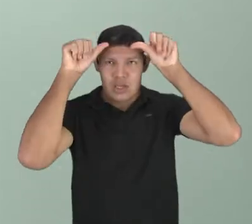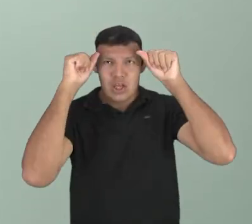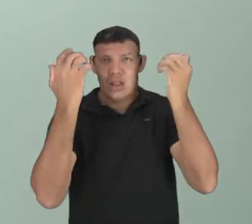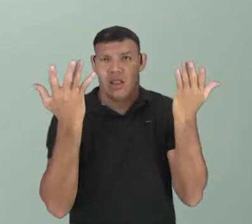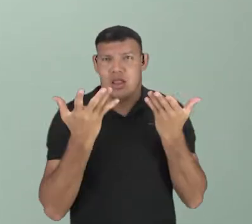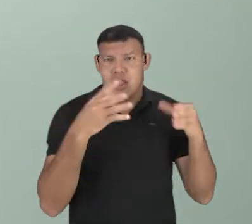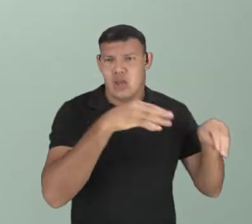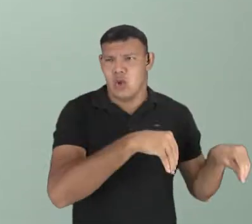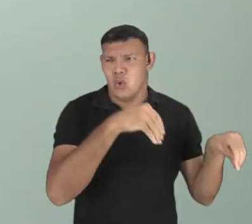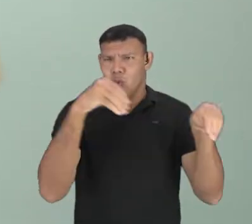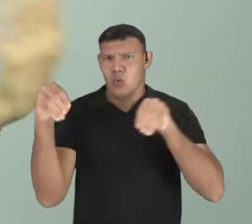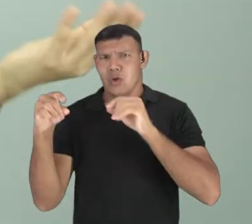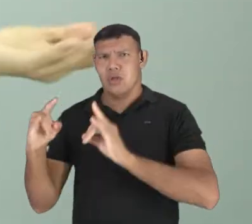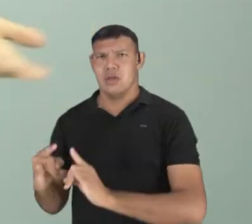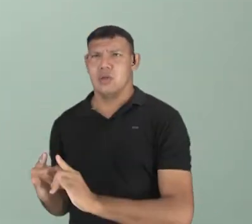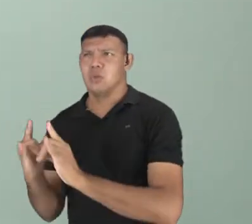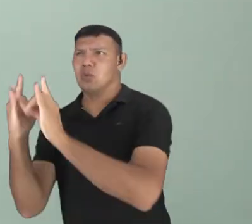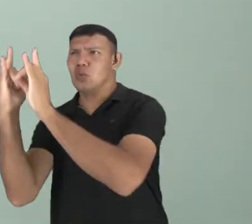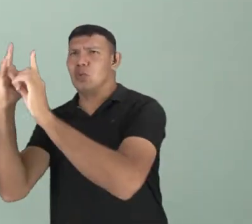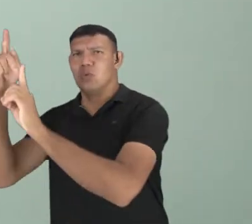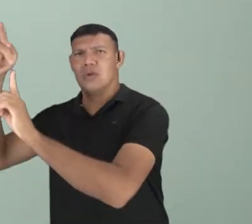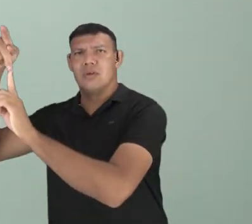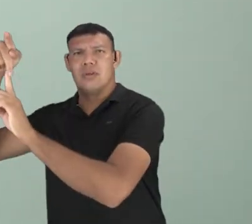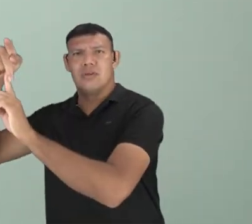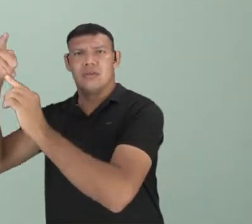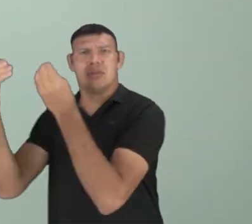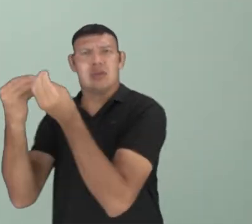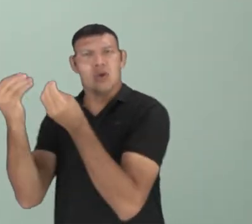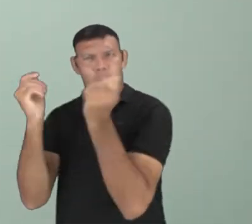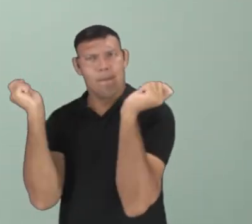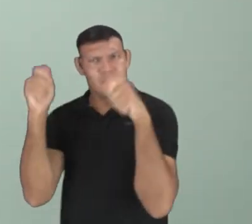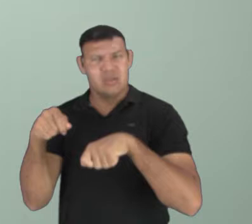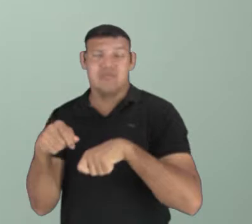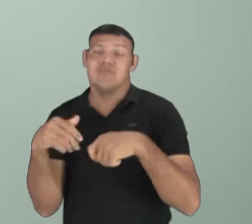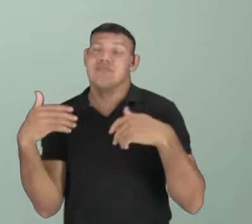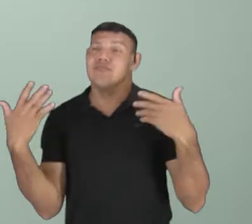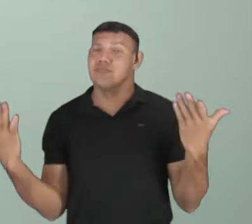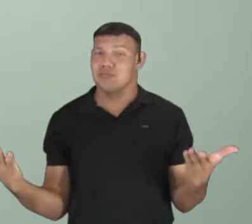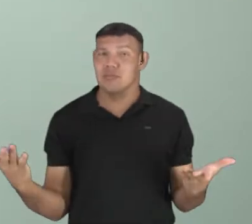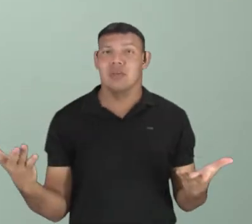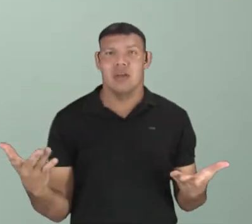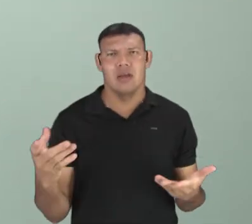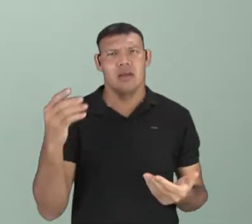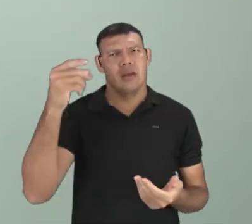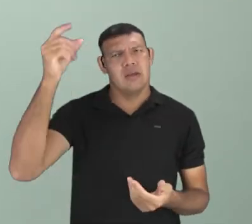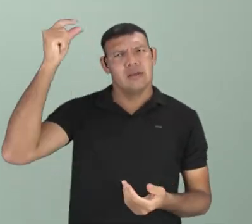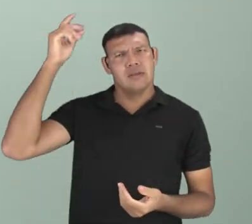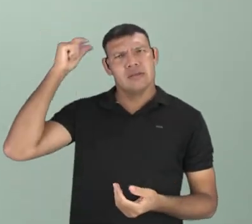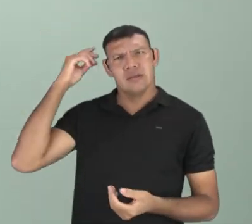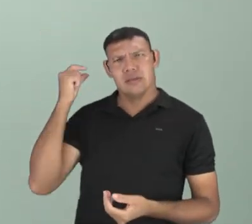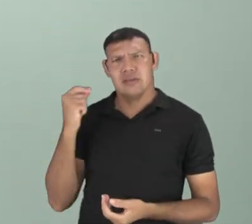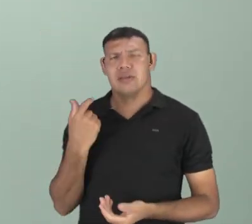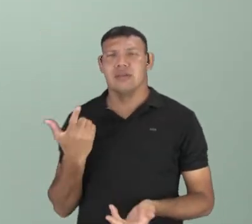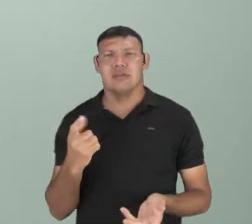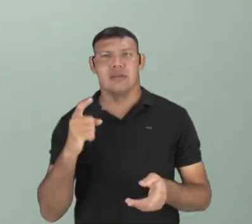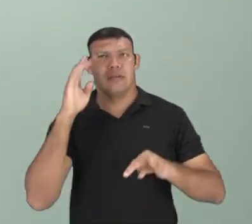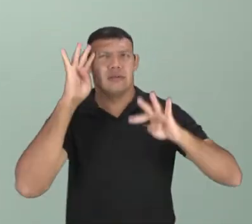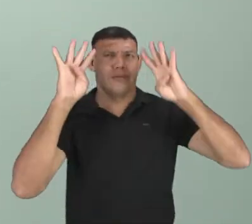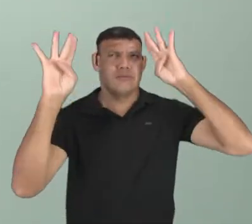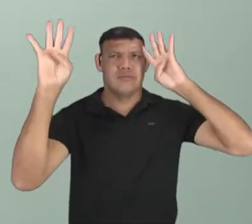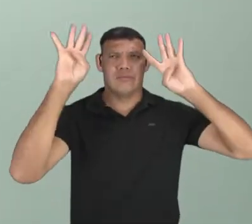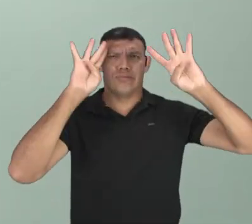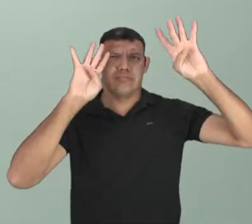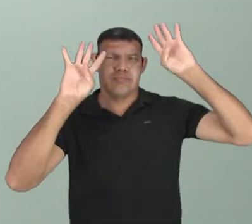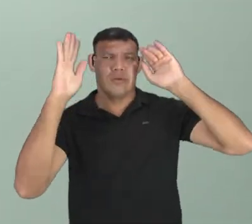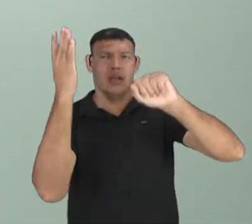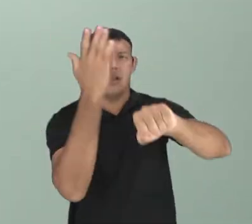a internet, o universo de comunicação que a gente vive hoje era algo impensável. Era a ficção, a fantasia da Idade